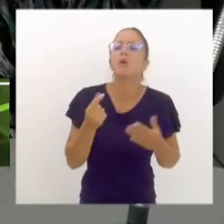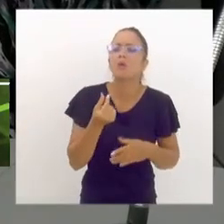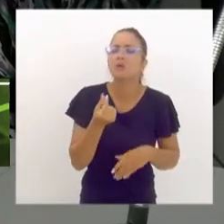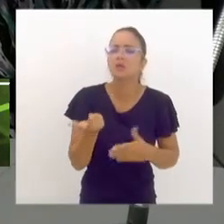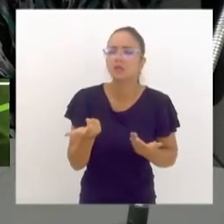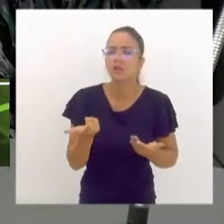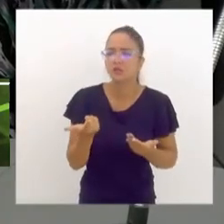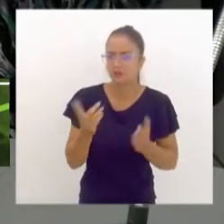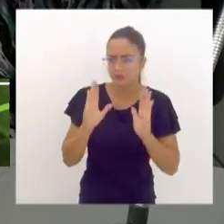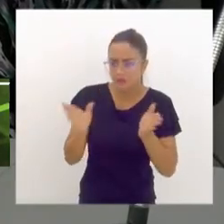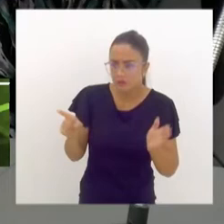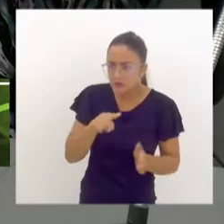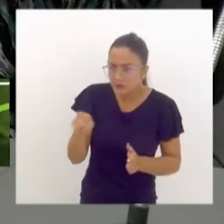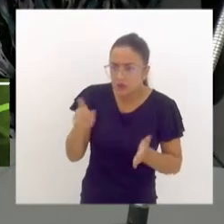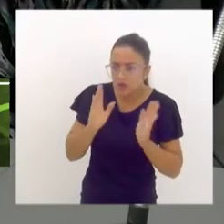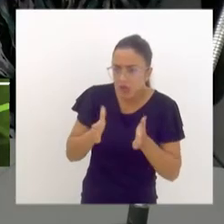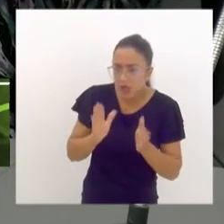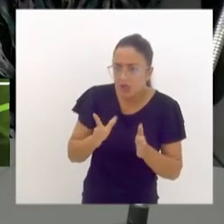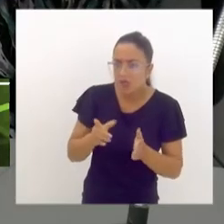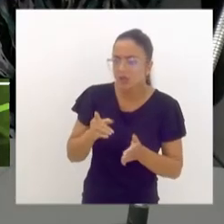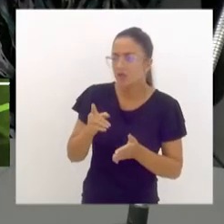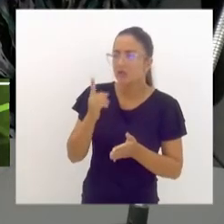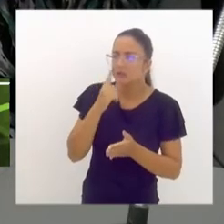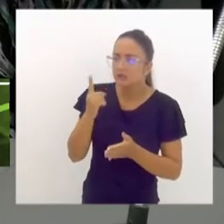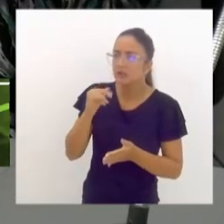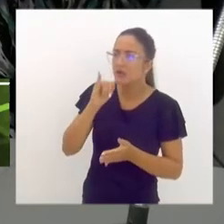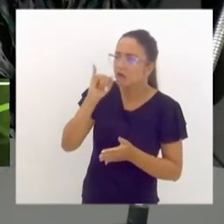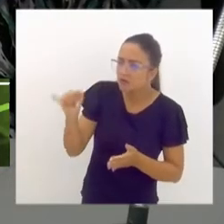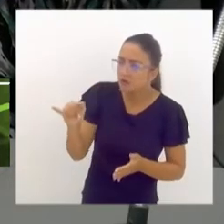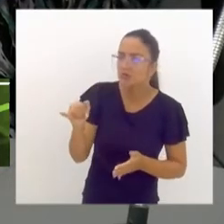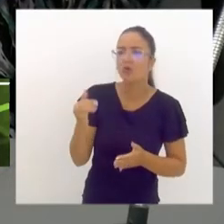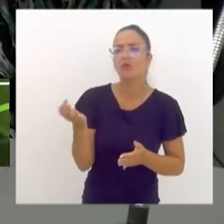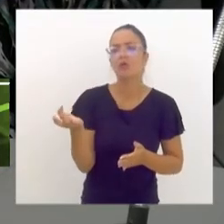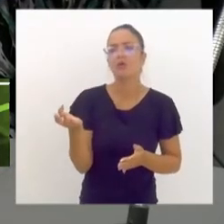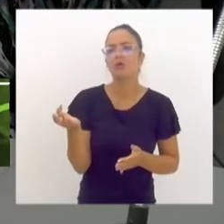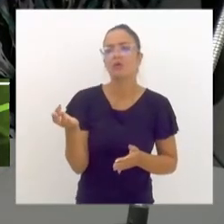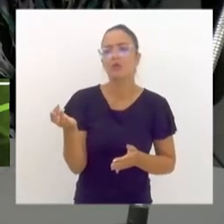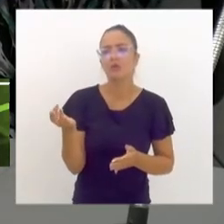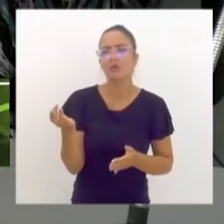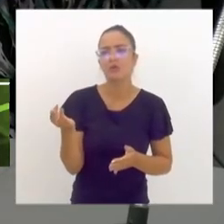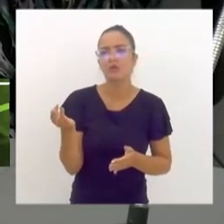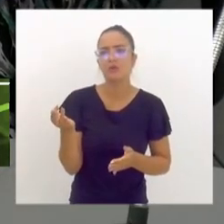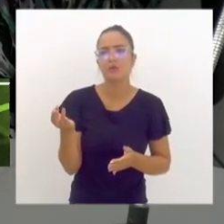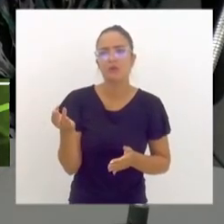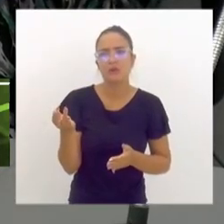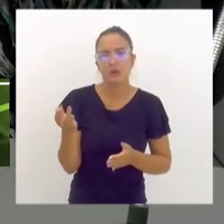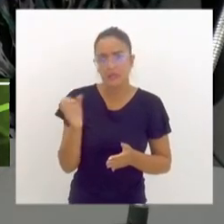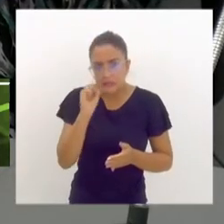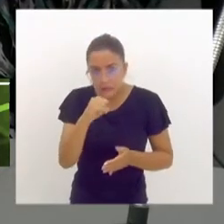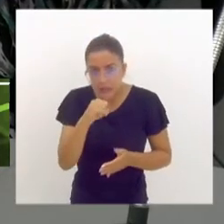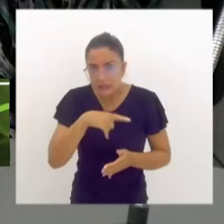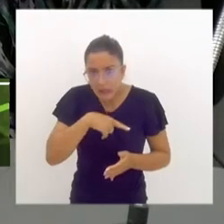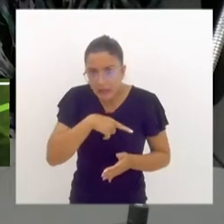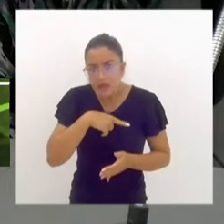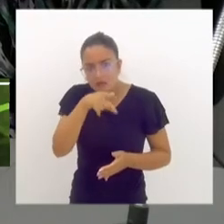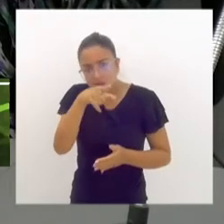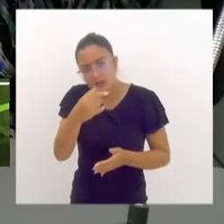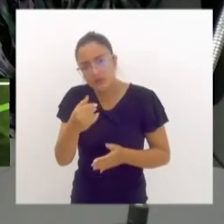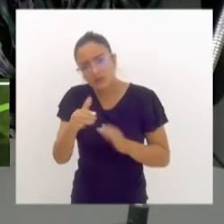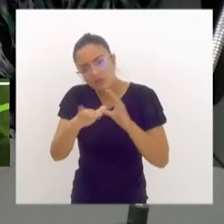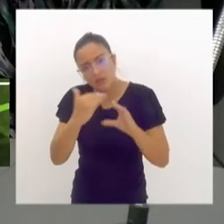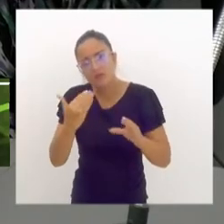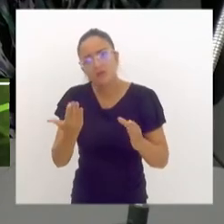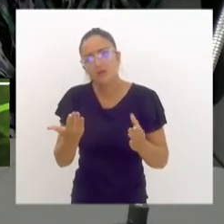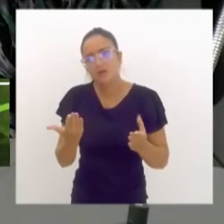palavra a vocês. E se isso foi enviado, depois se pedir que compartilhasse conosco. Isso